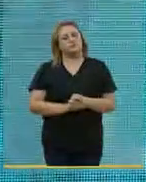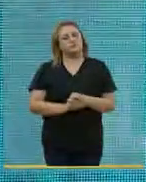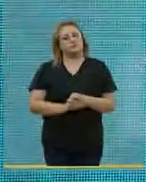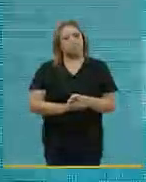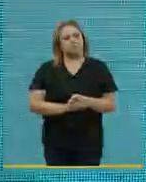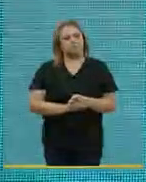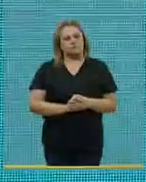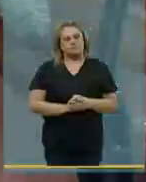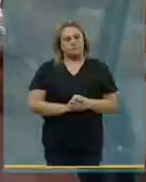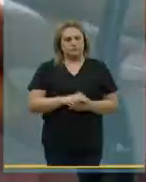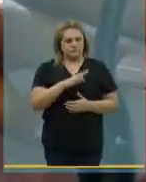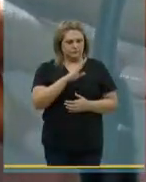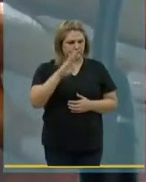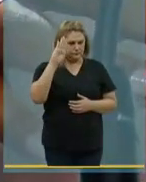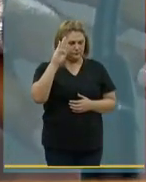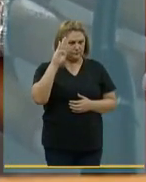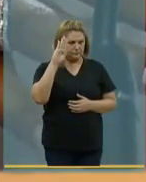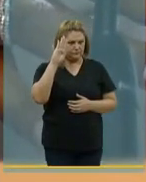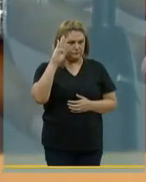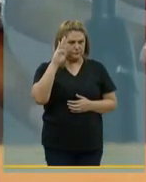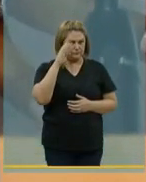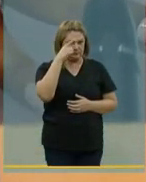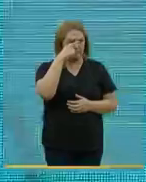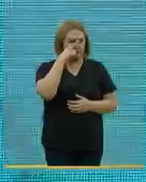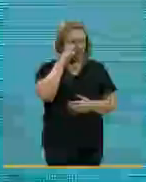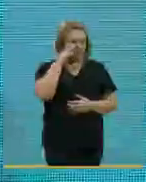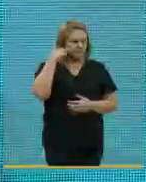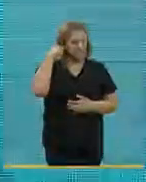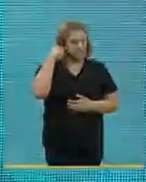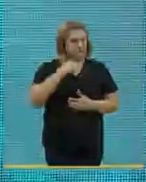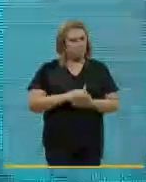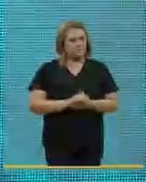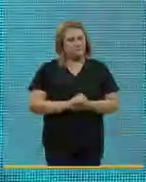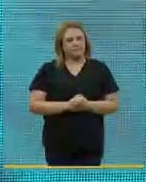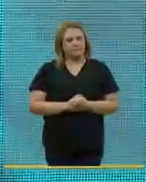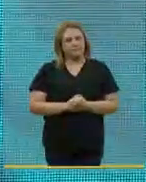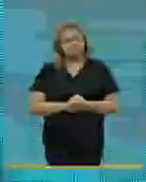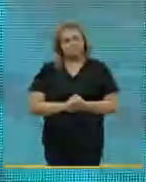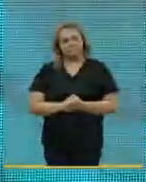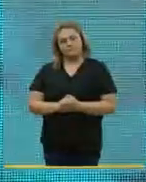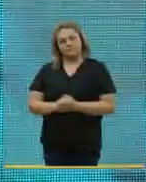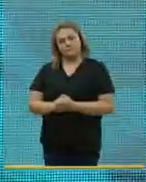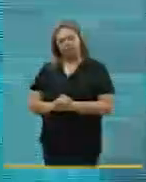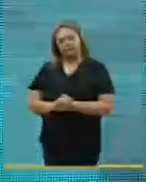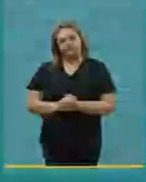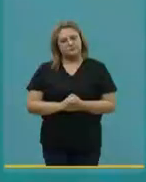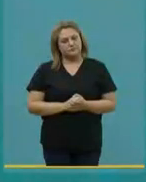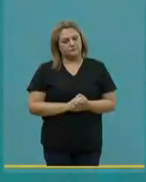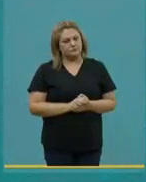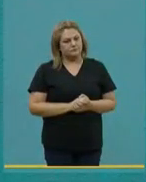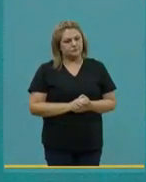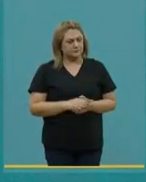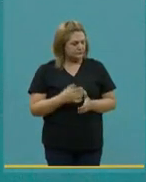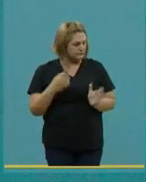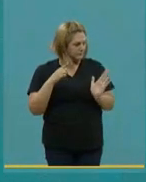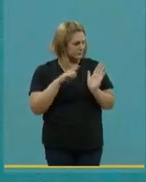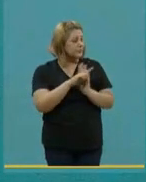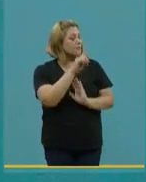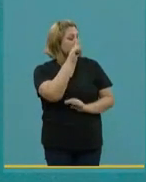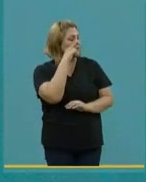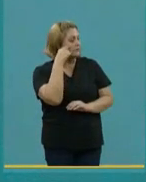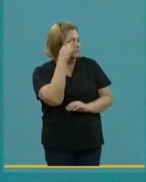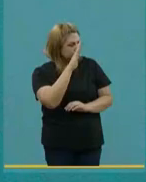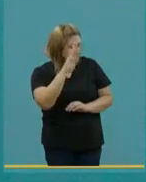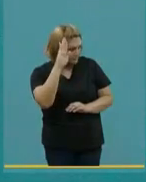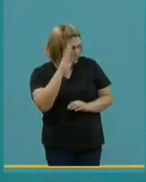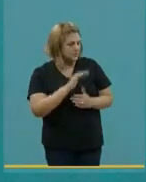candidato henrique meirelles só pergunta candidato henrique meirelles a